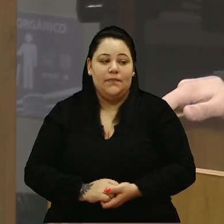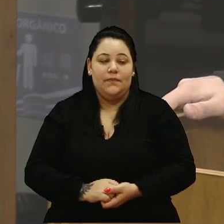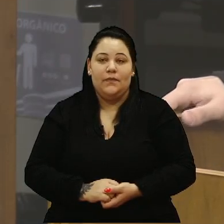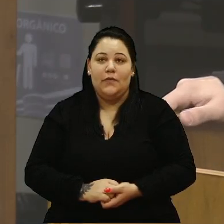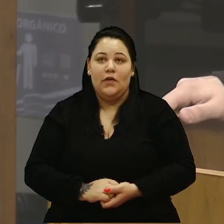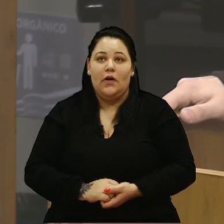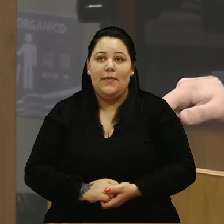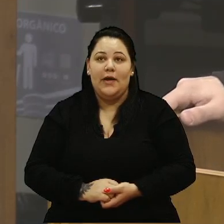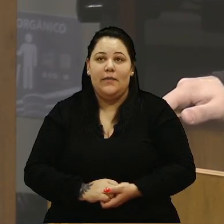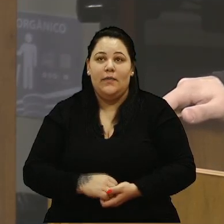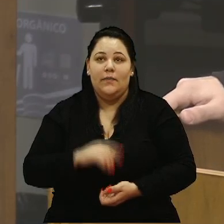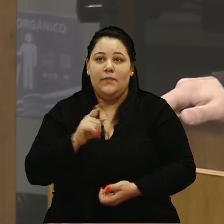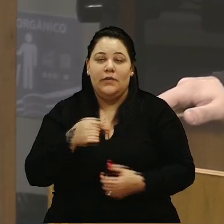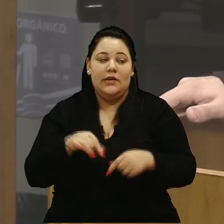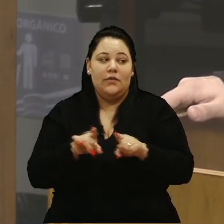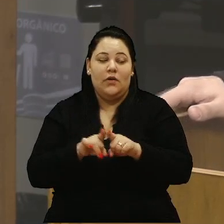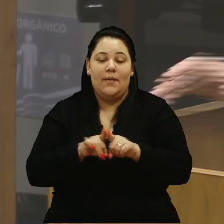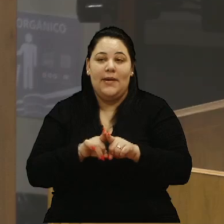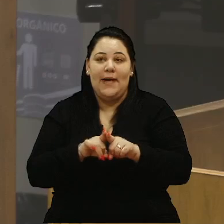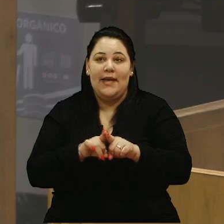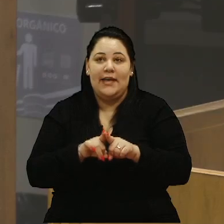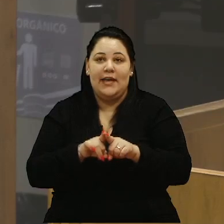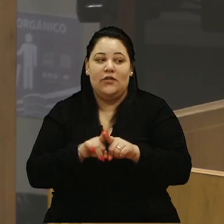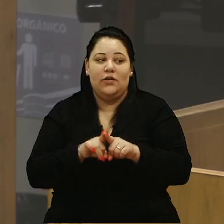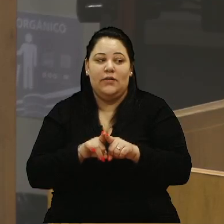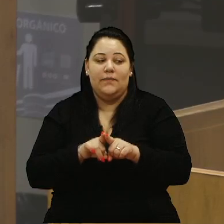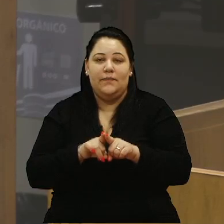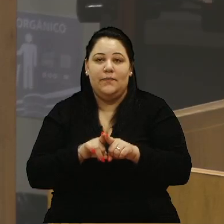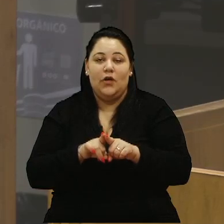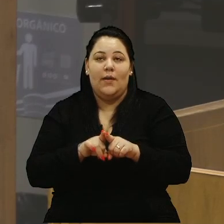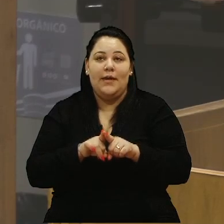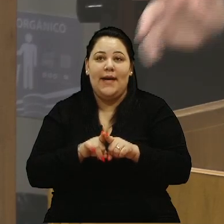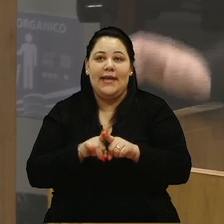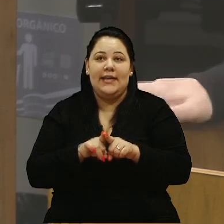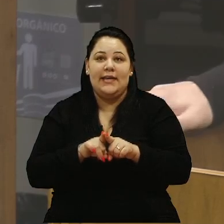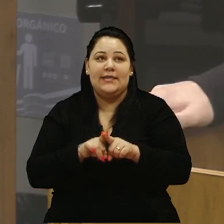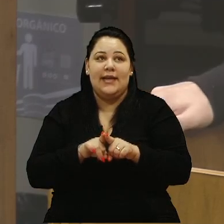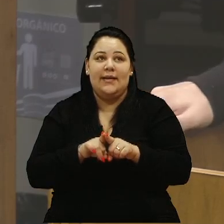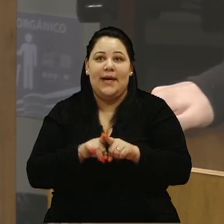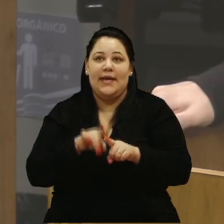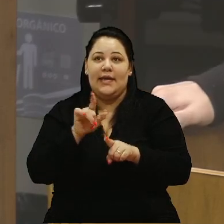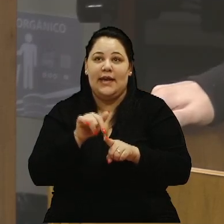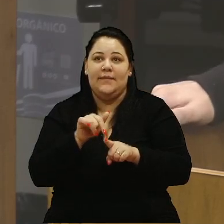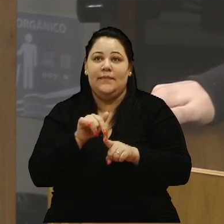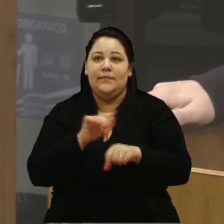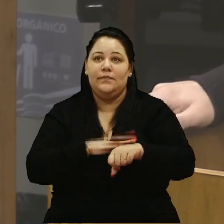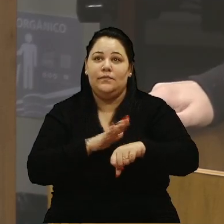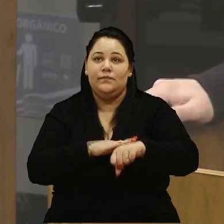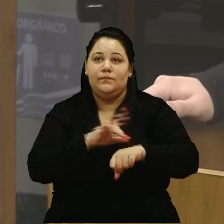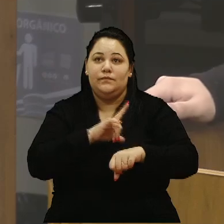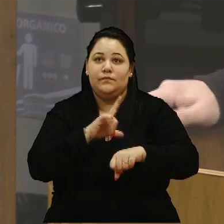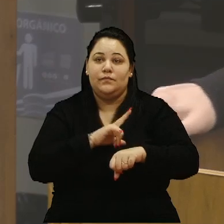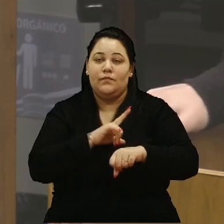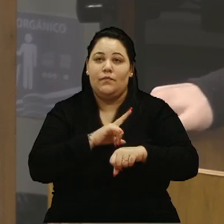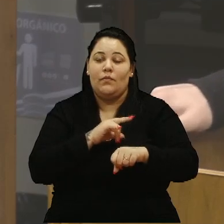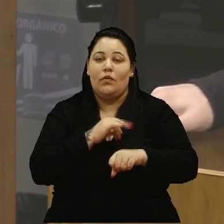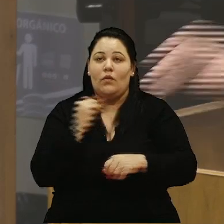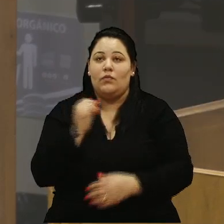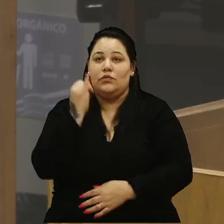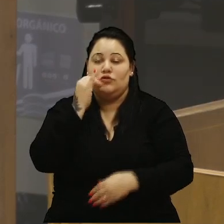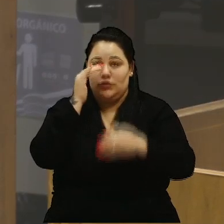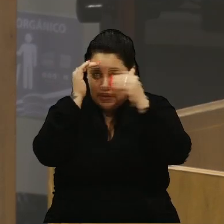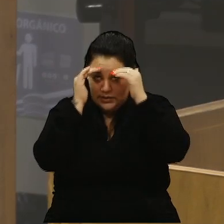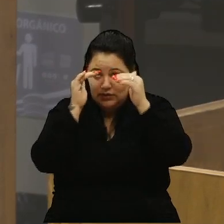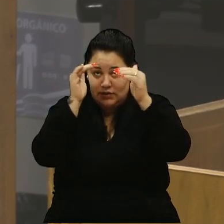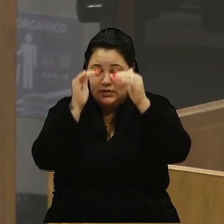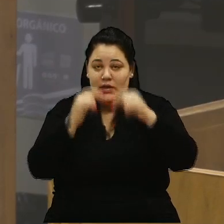estivemos aqui, a gente avançou quase como comunidade. A gente tem conseguido manter um diálogo significativo de respeito, então fico muito feliz de